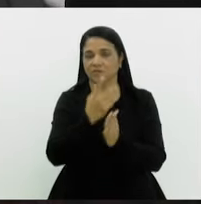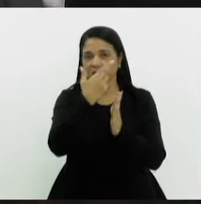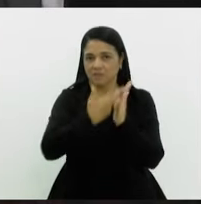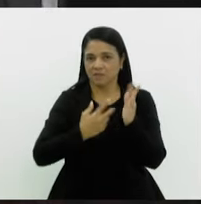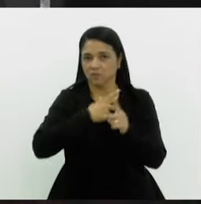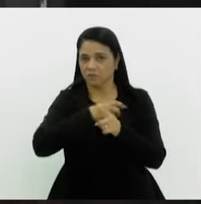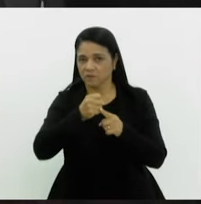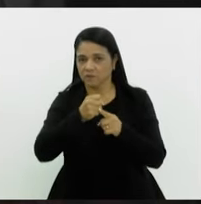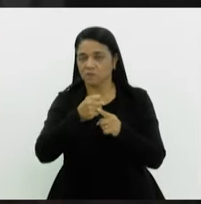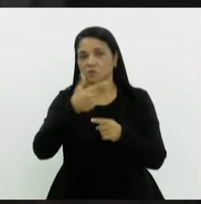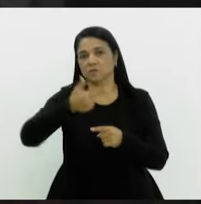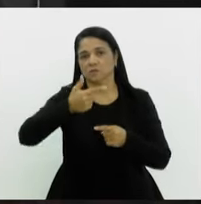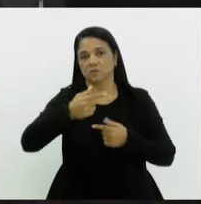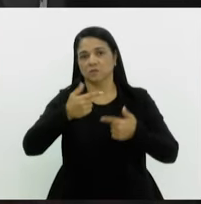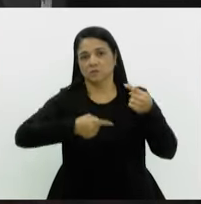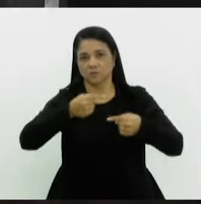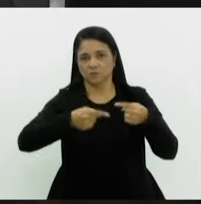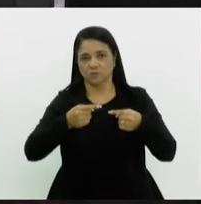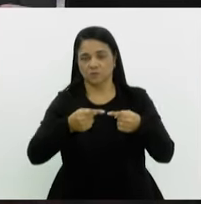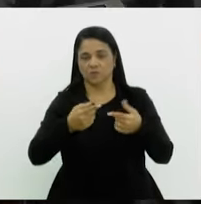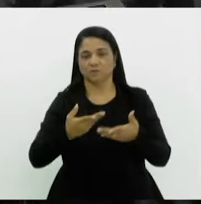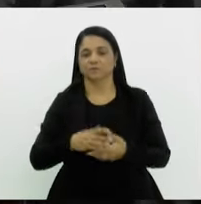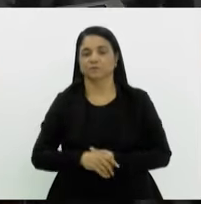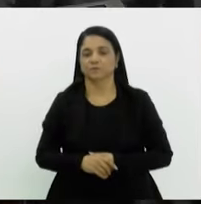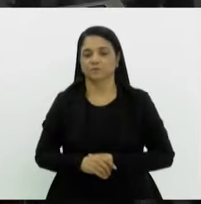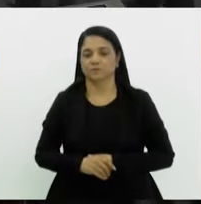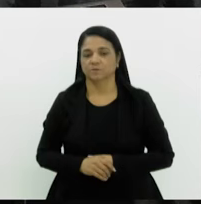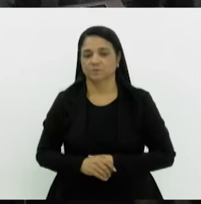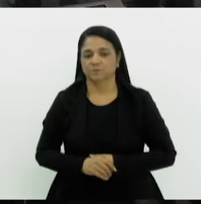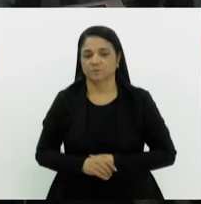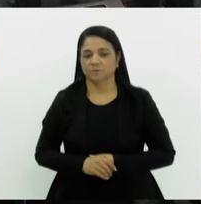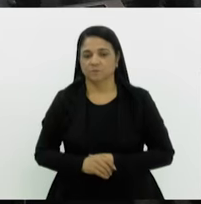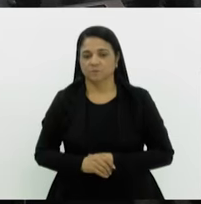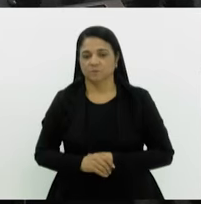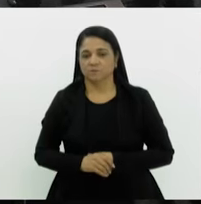do vencido para a segunda discussão.